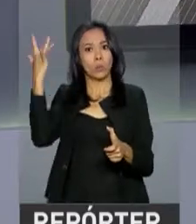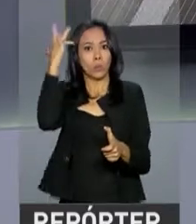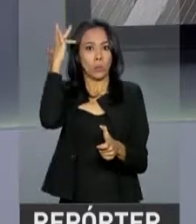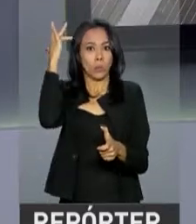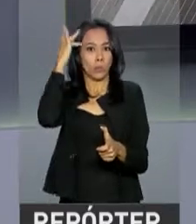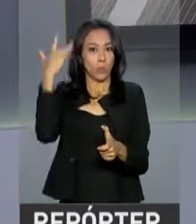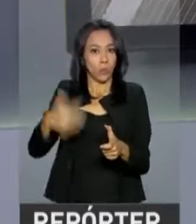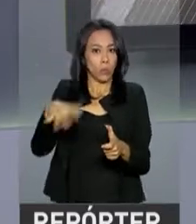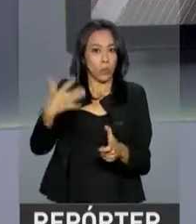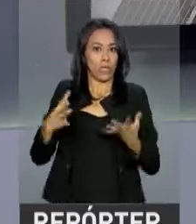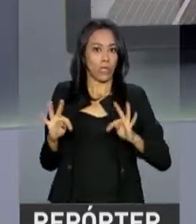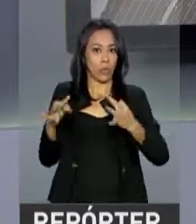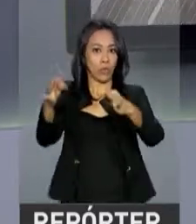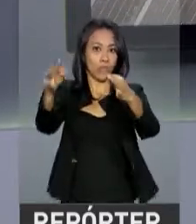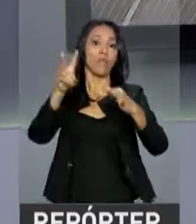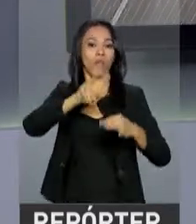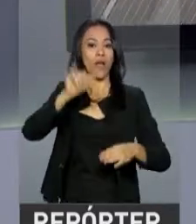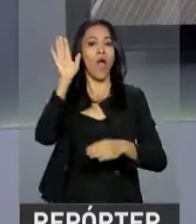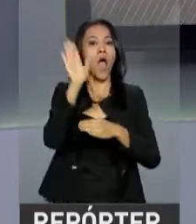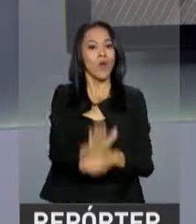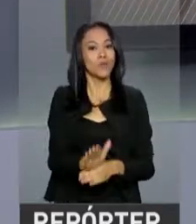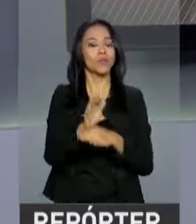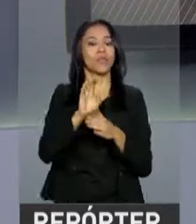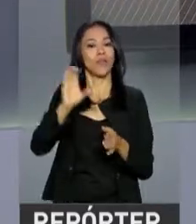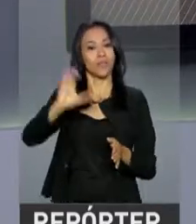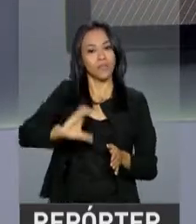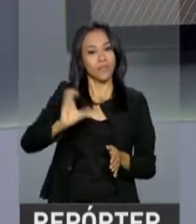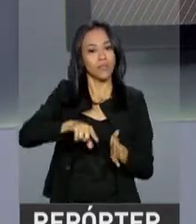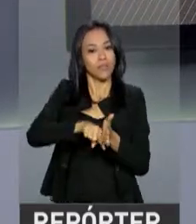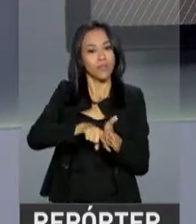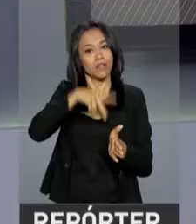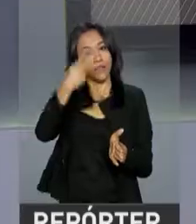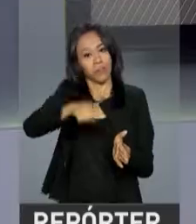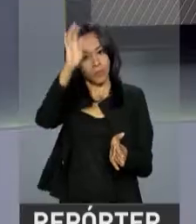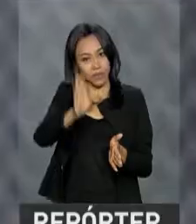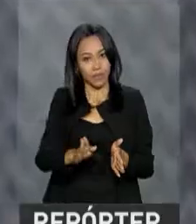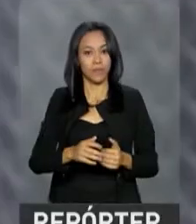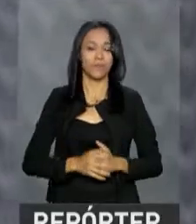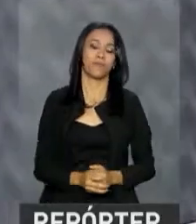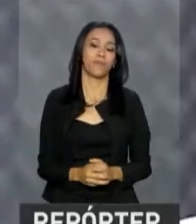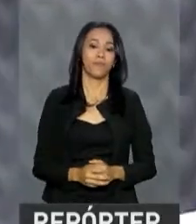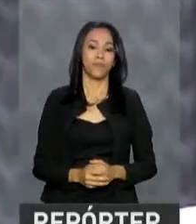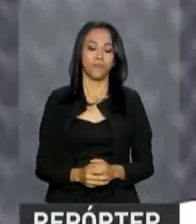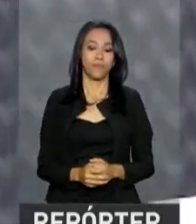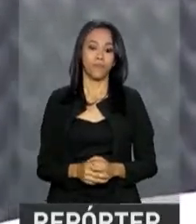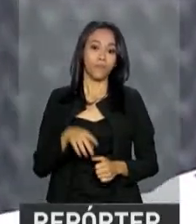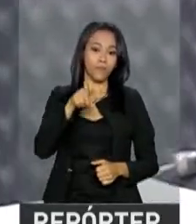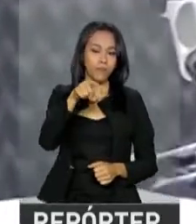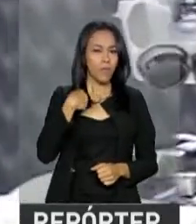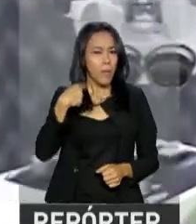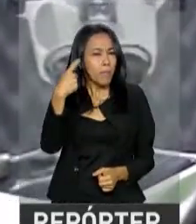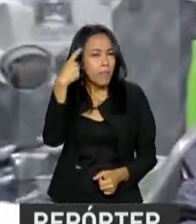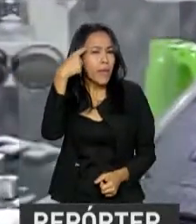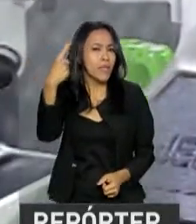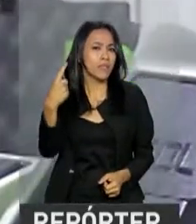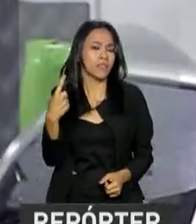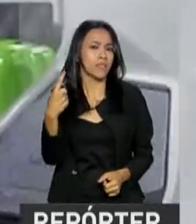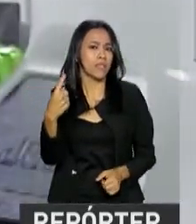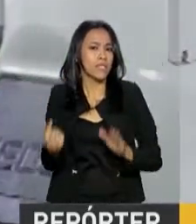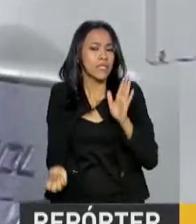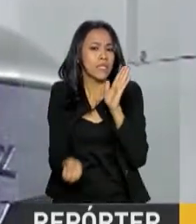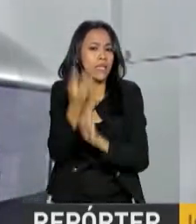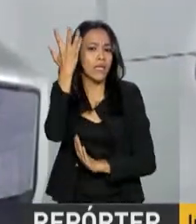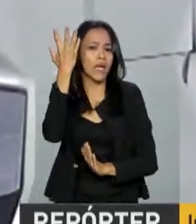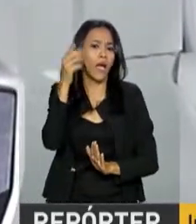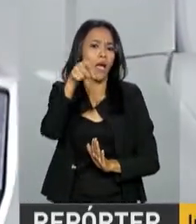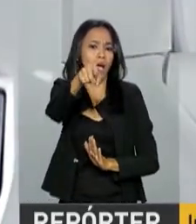vai contribuir para o desenvolvimento científico no brasil imagina criar produtos numa